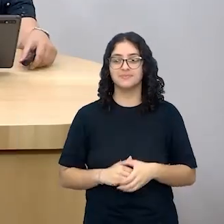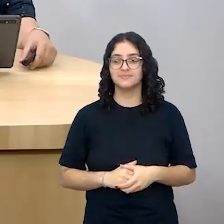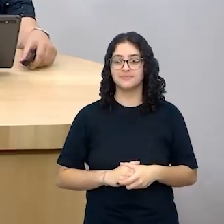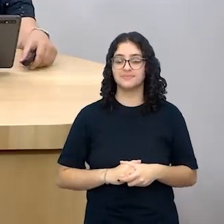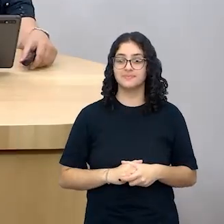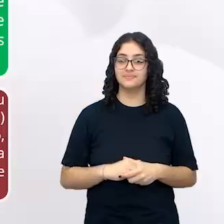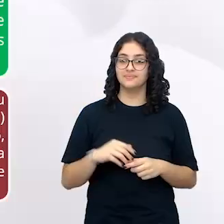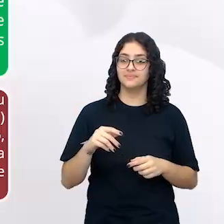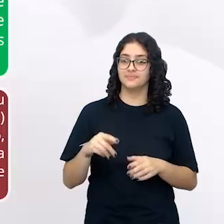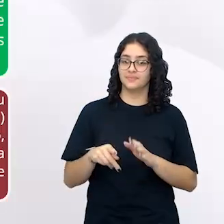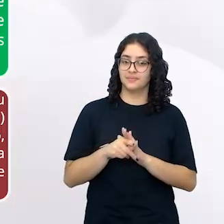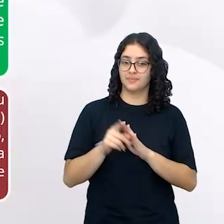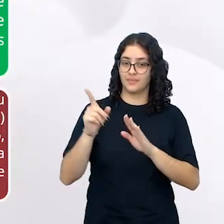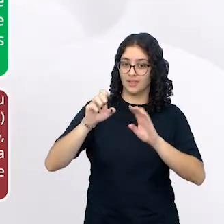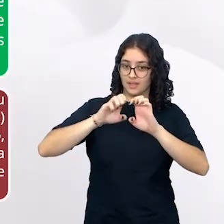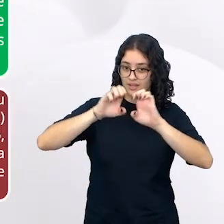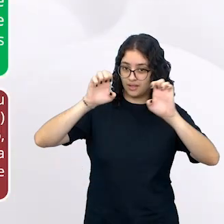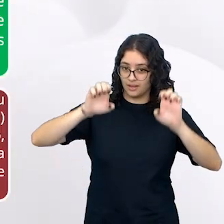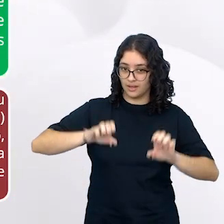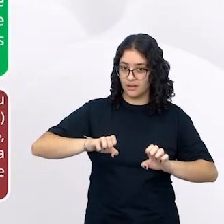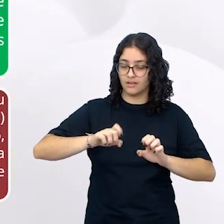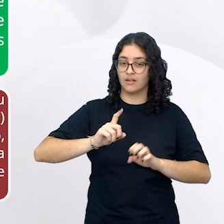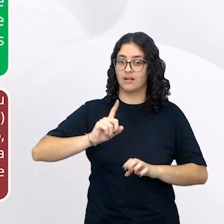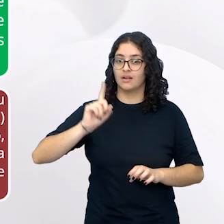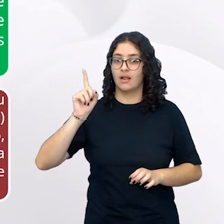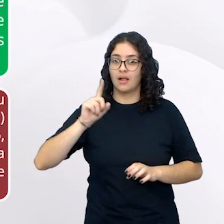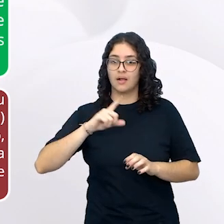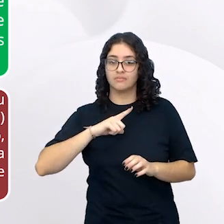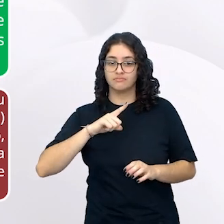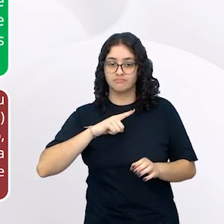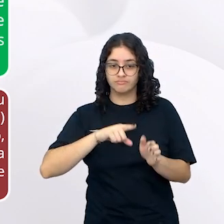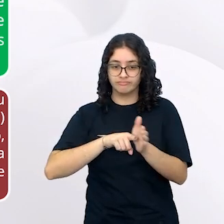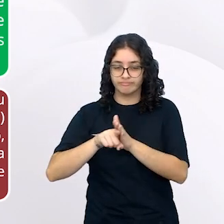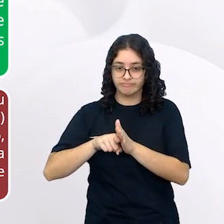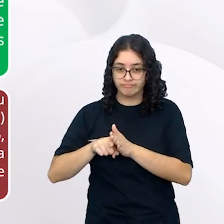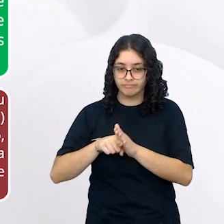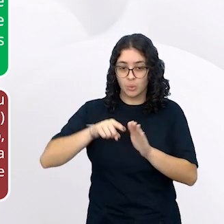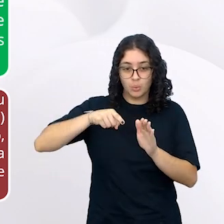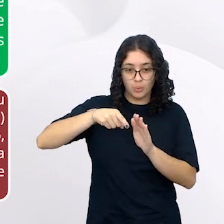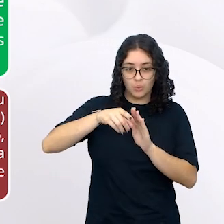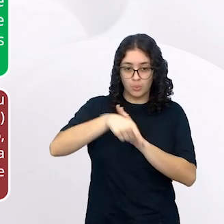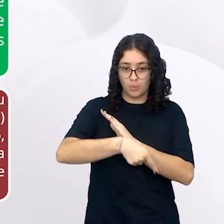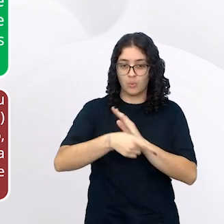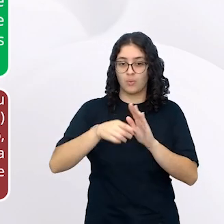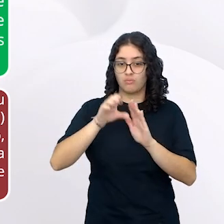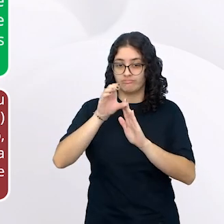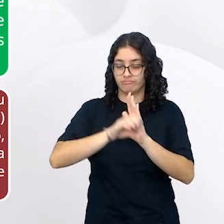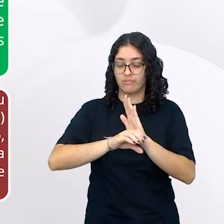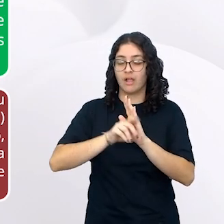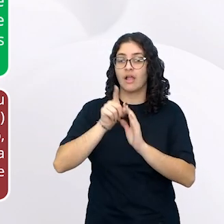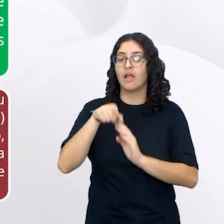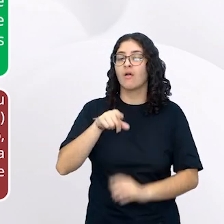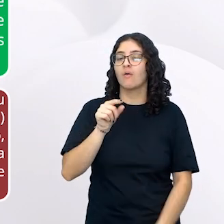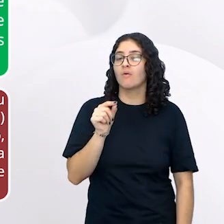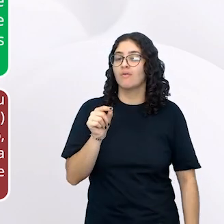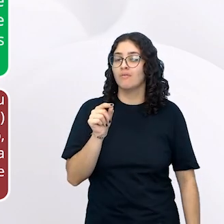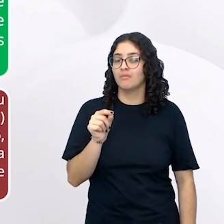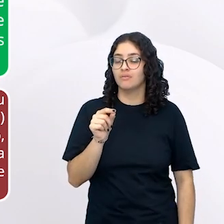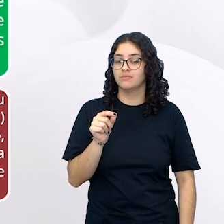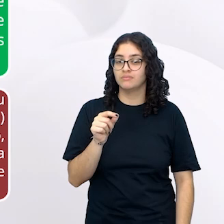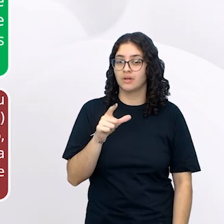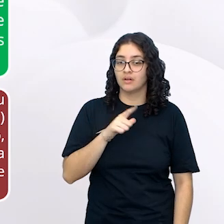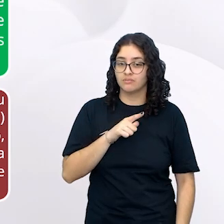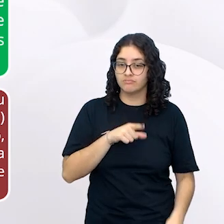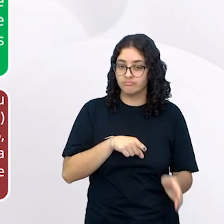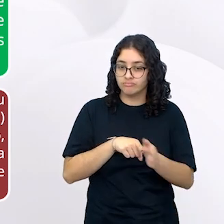eixo estruturante do aprofundamento curricular, por exemplo, nós temos a investigação científica, que é, né, investigar